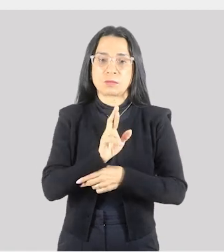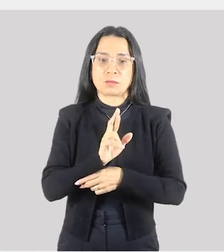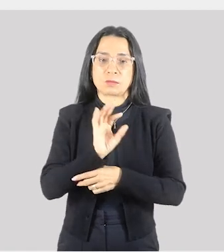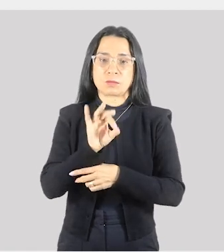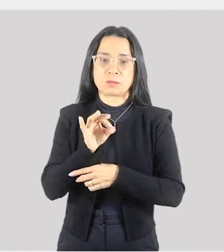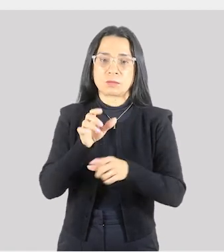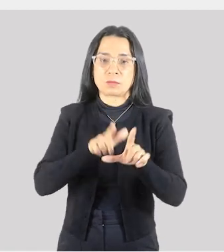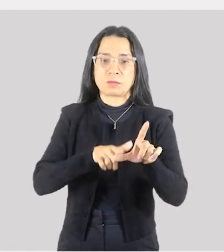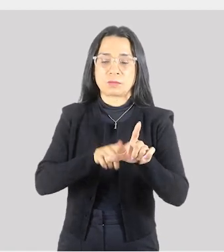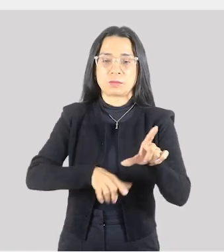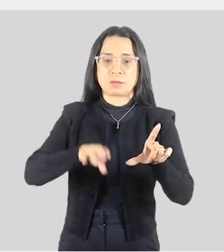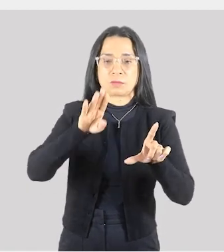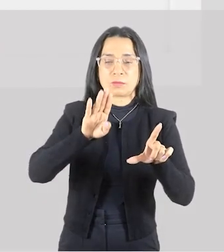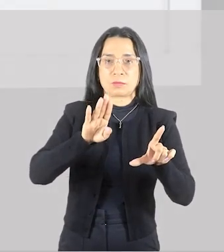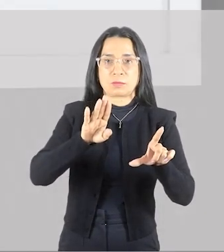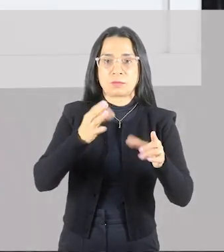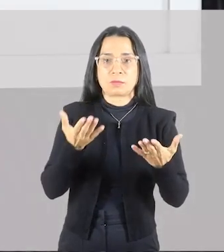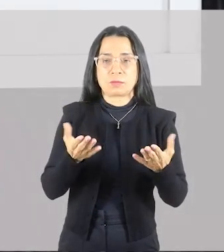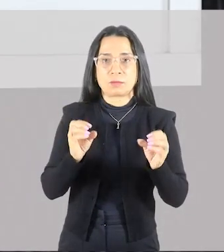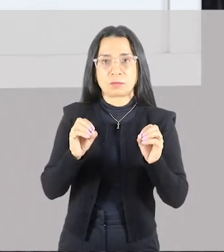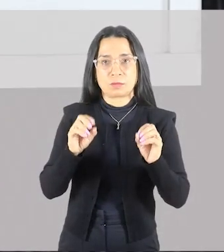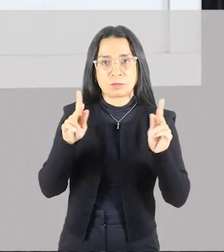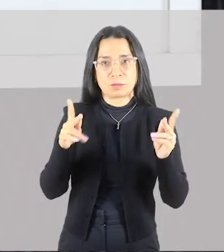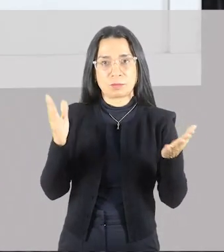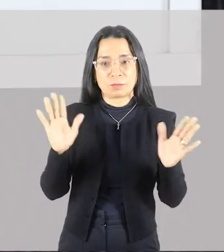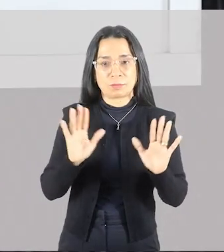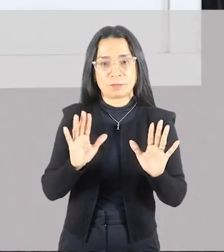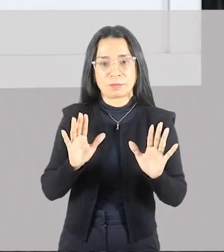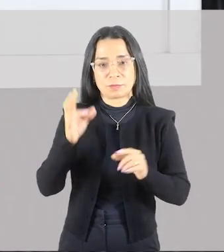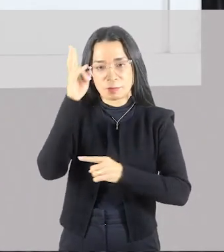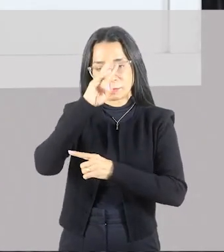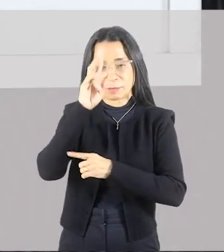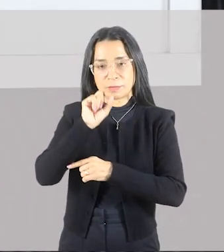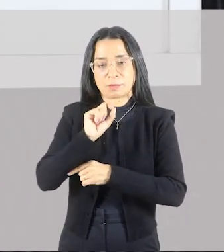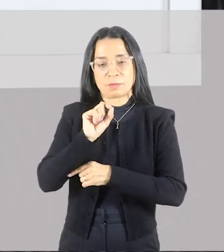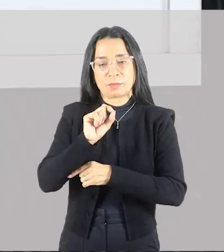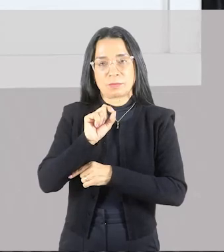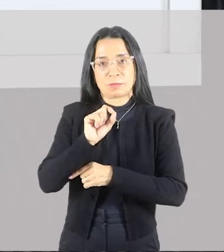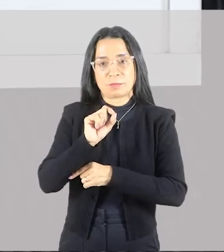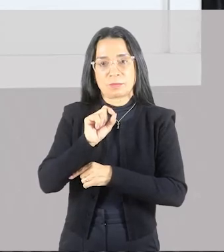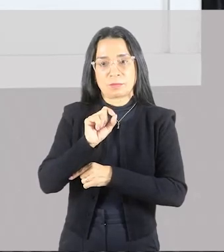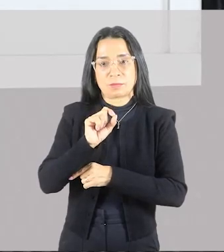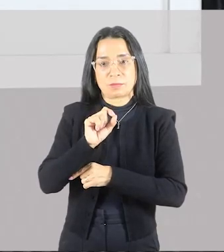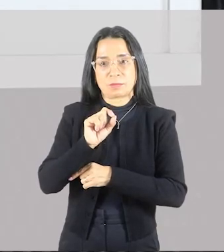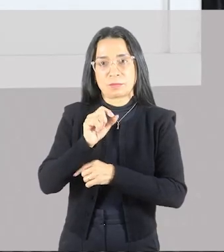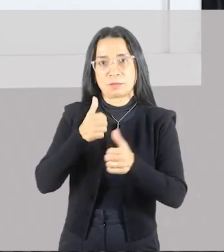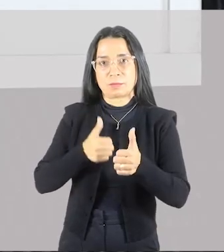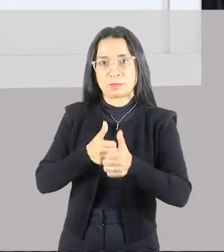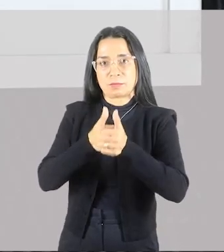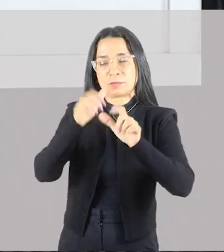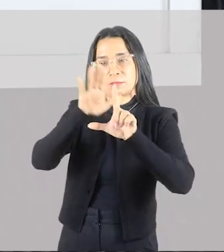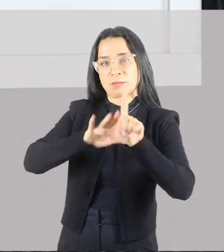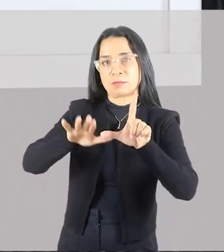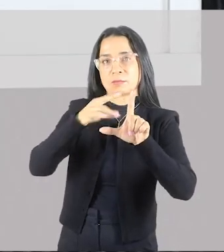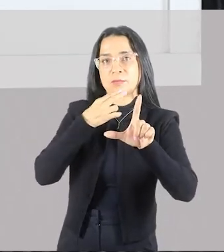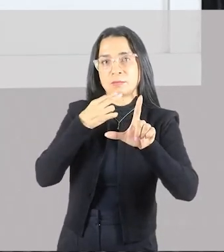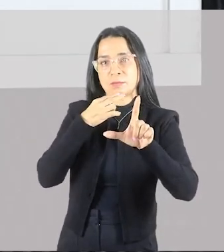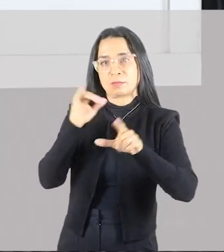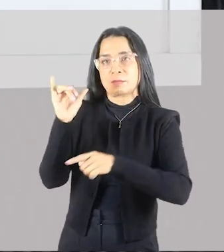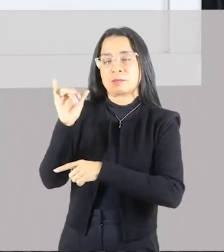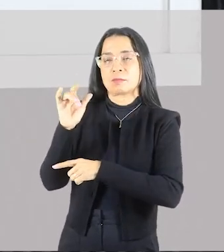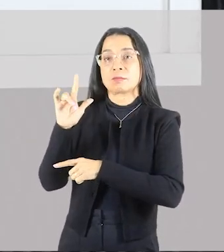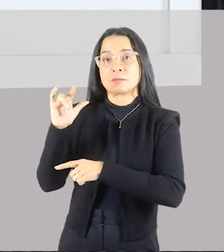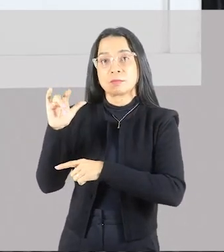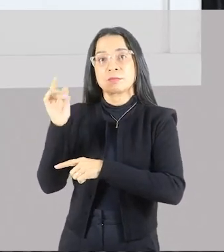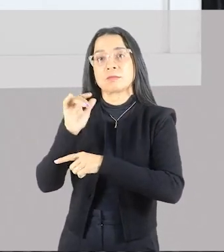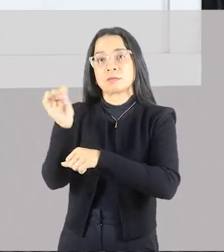letra B de bola. Valeu, turma. Lembrar que Siga a plataforma Gonçalves Dias, nós estamos no Instagram,